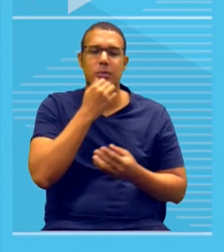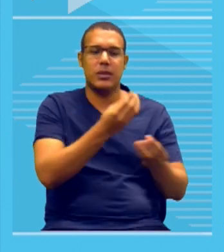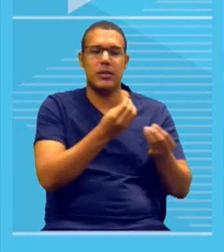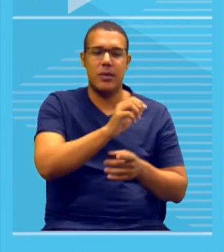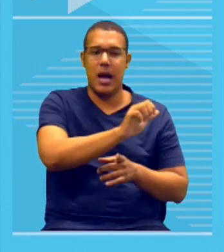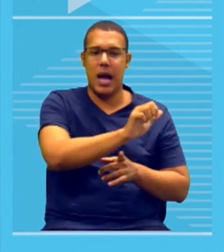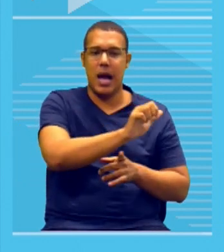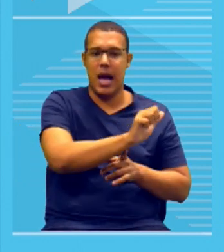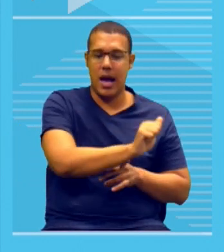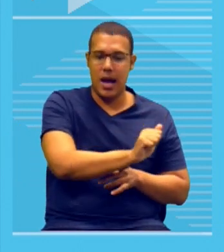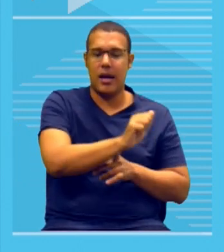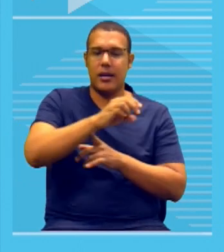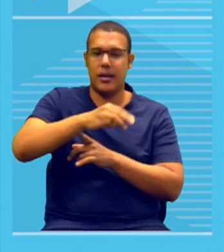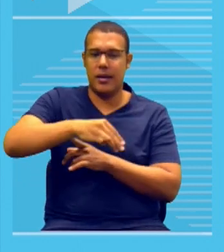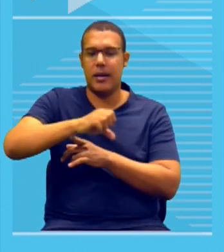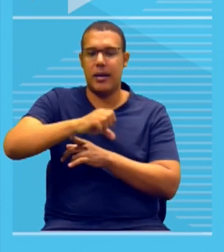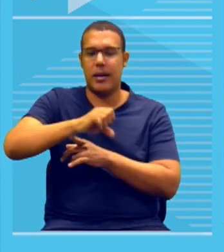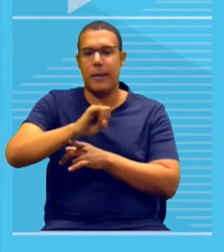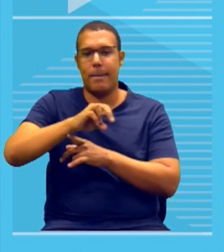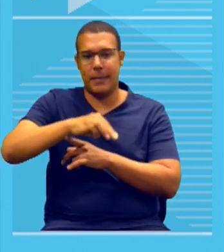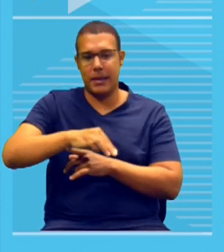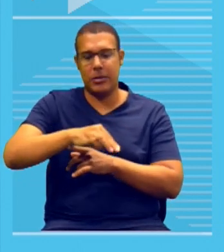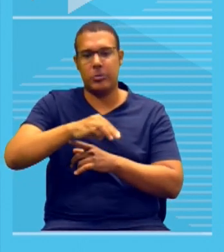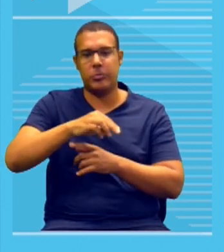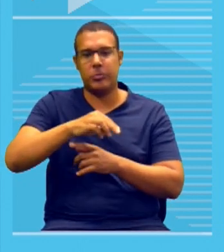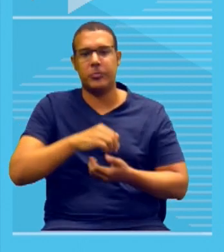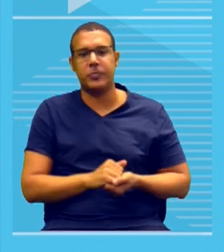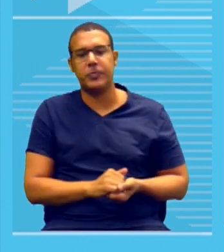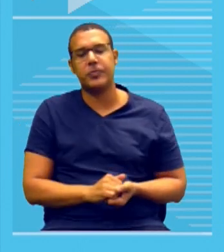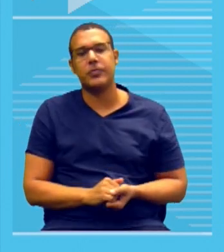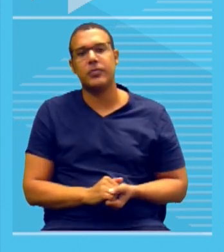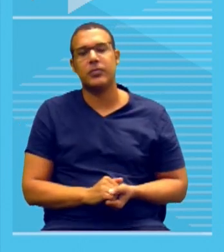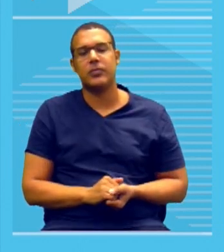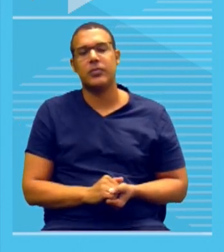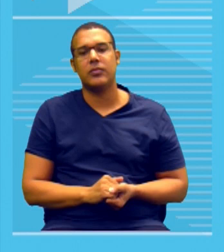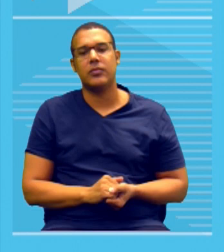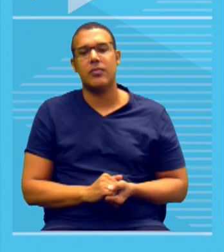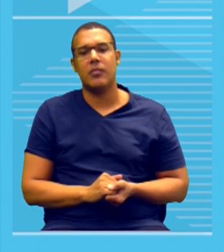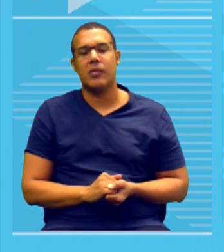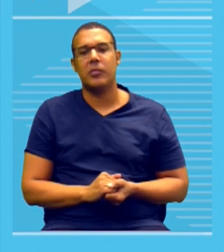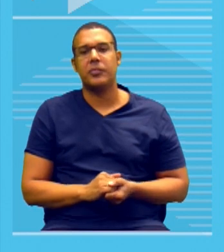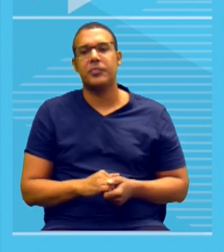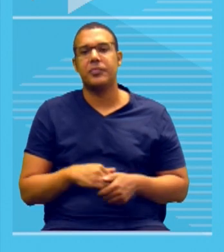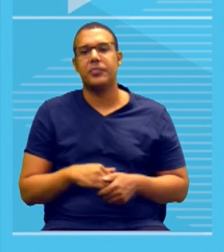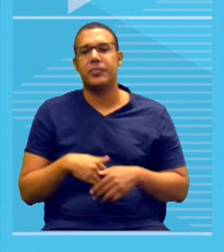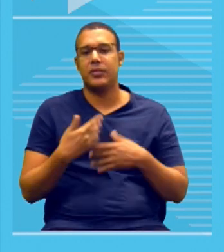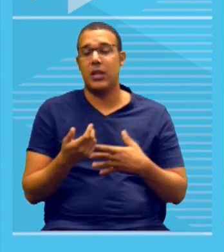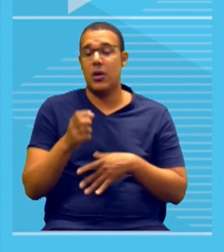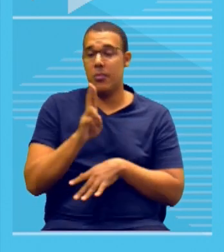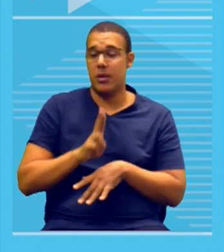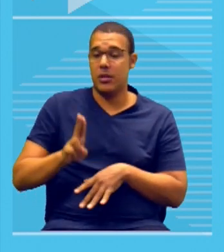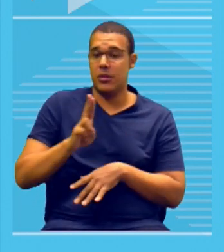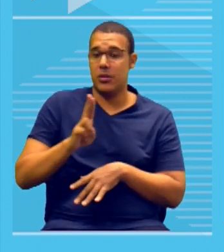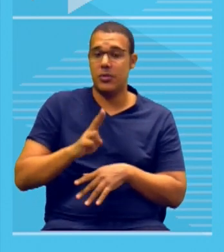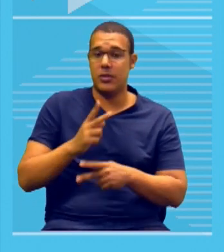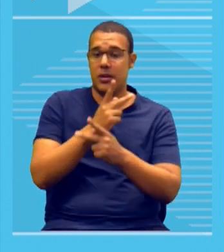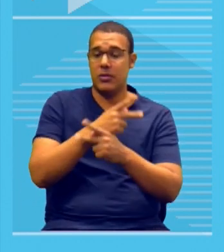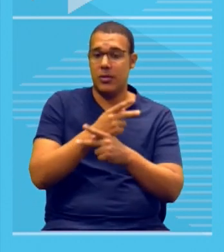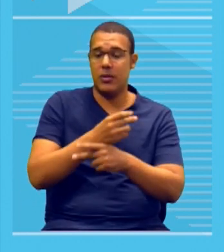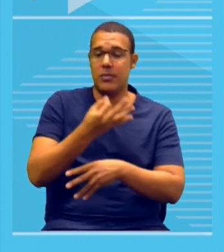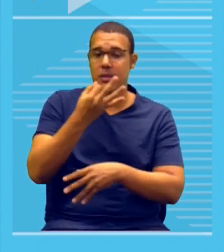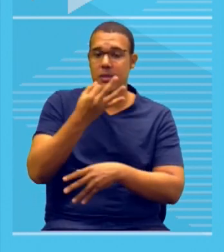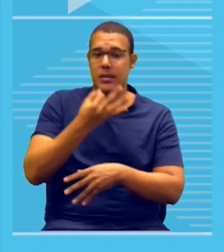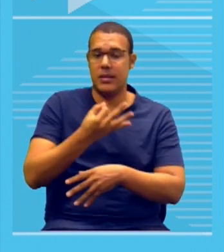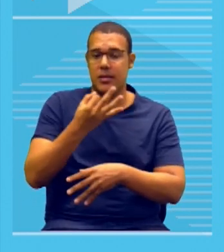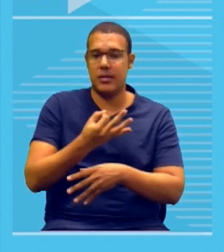pronto então para que nós utilizamos adequadamente os pronomes oblíquos átonos